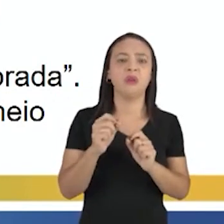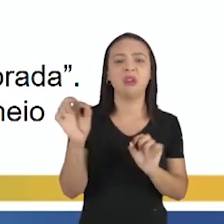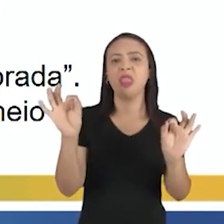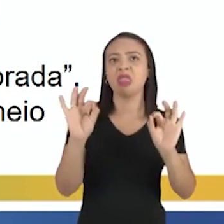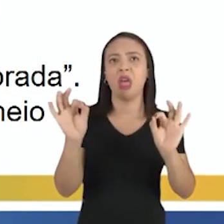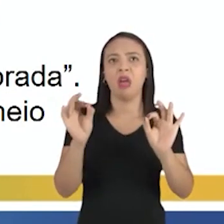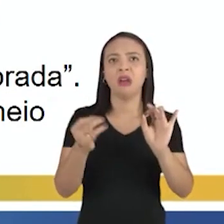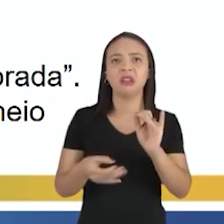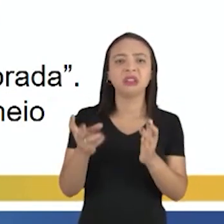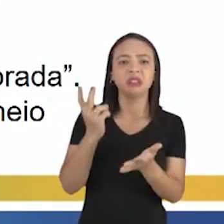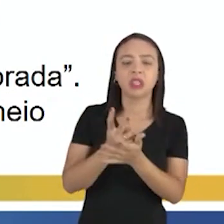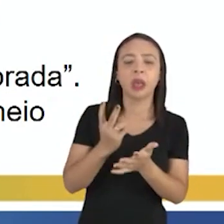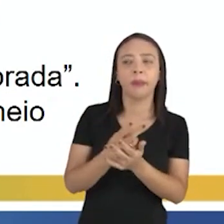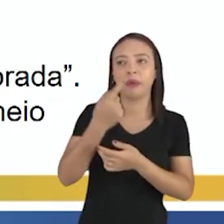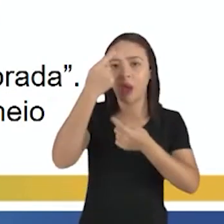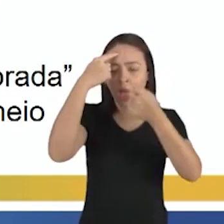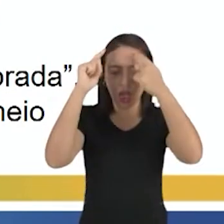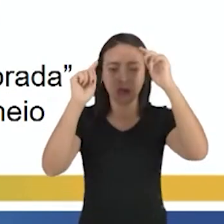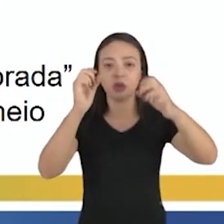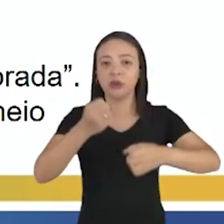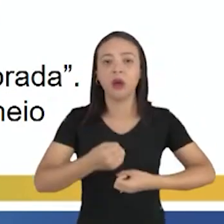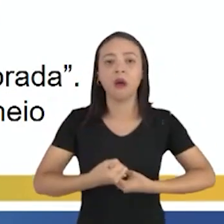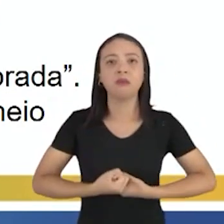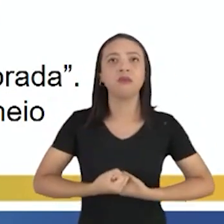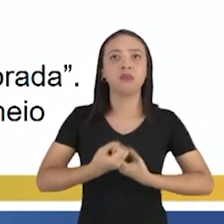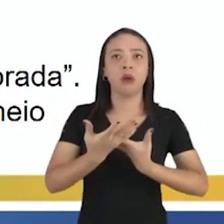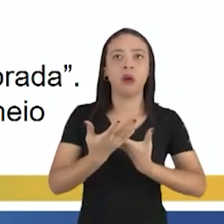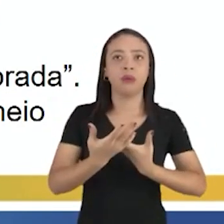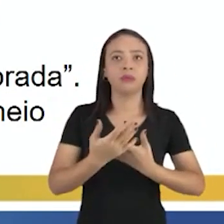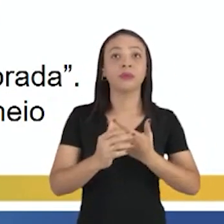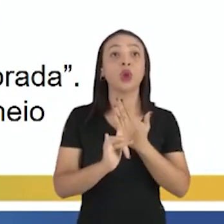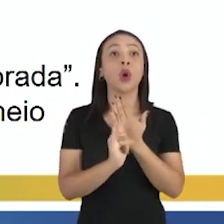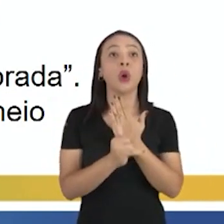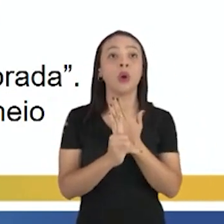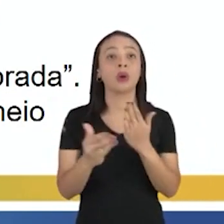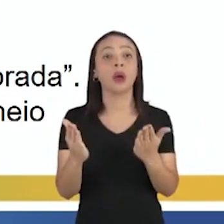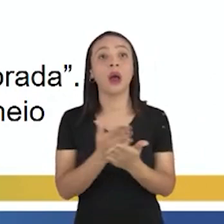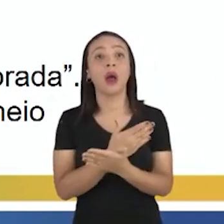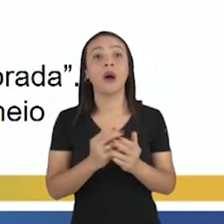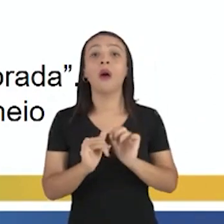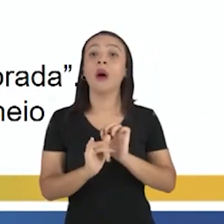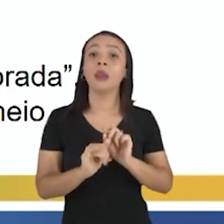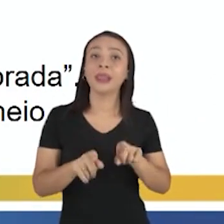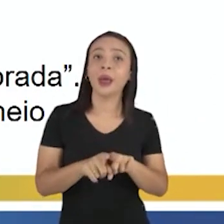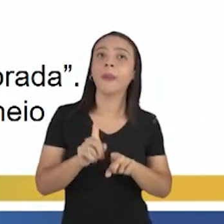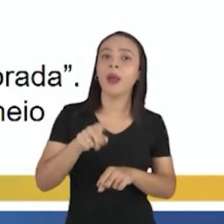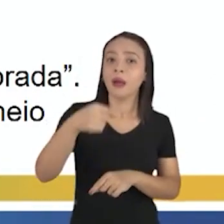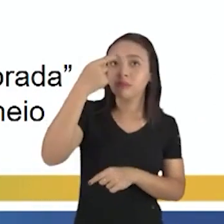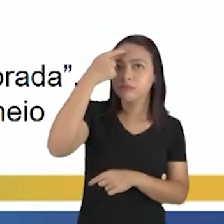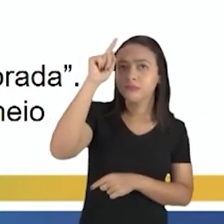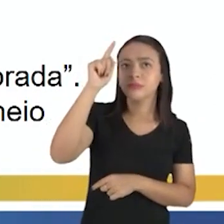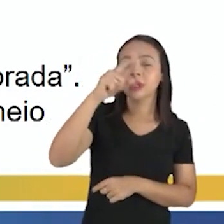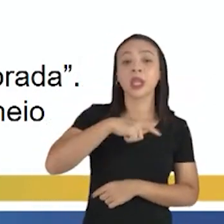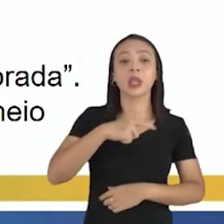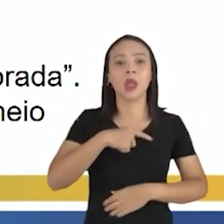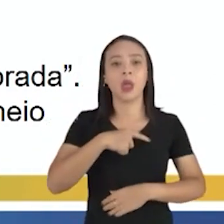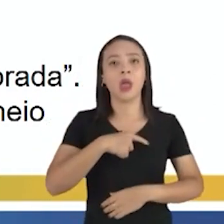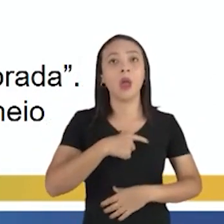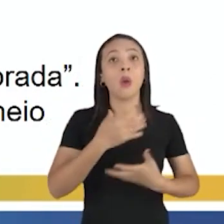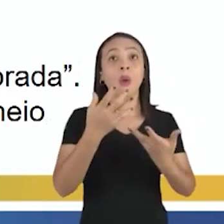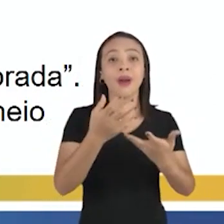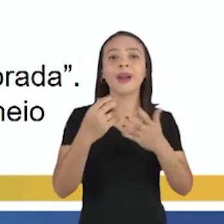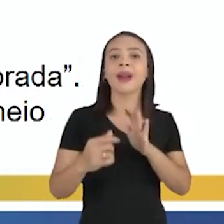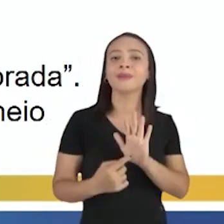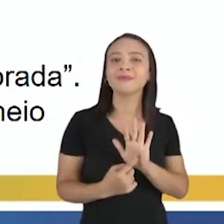em poesia e ficção. Crônica, algumas vezes, também é feita intencionalmente